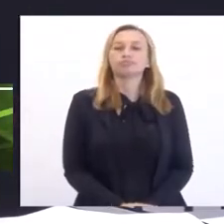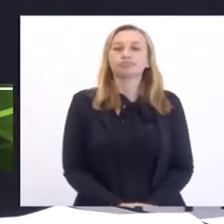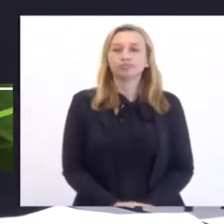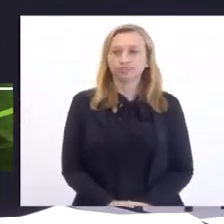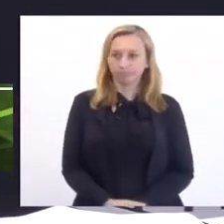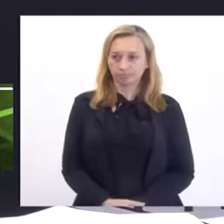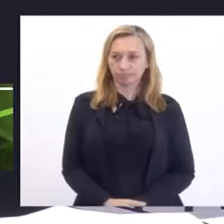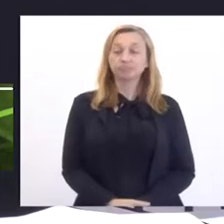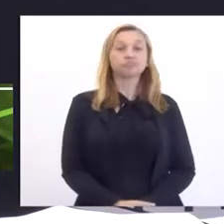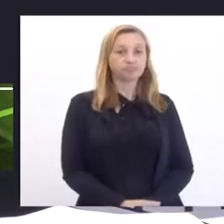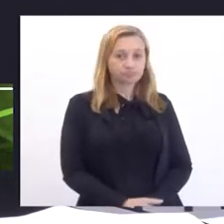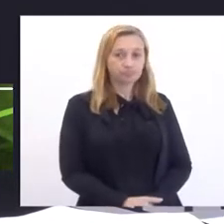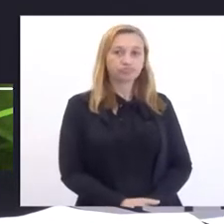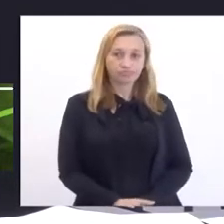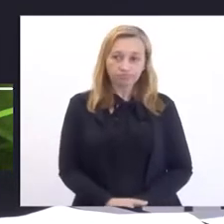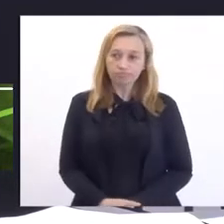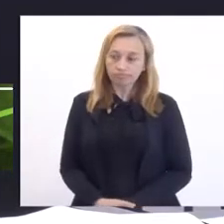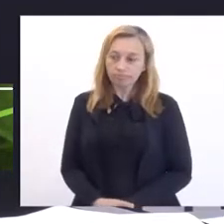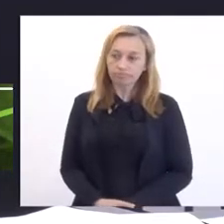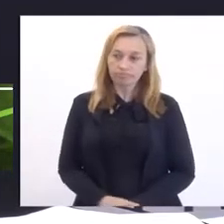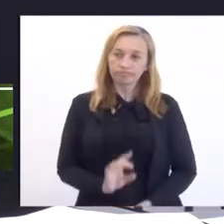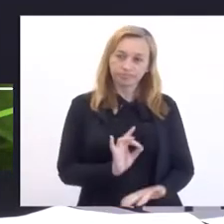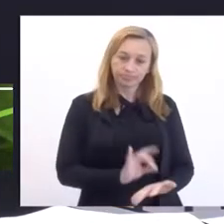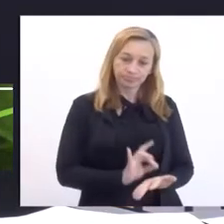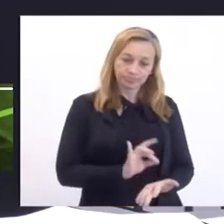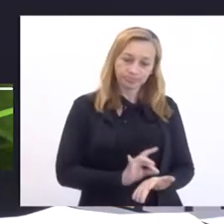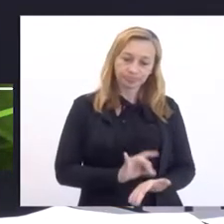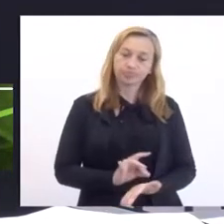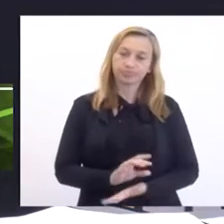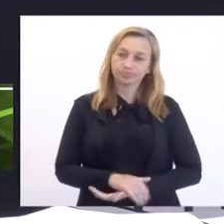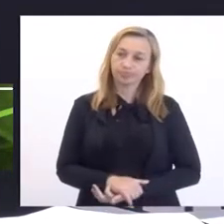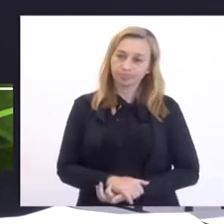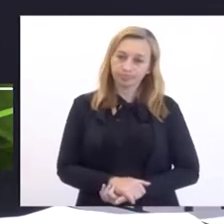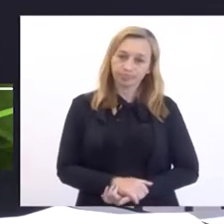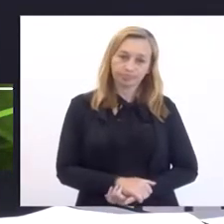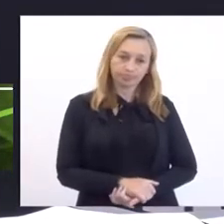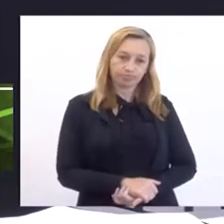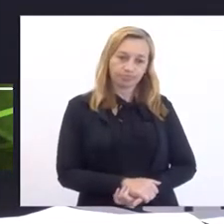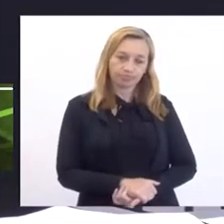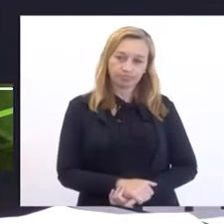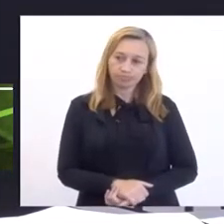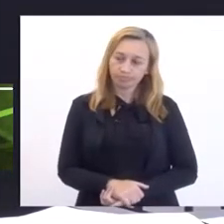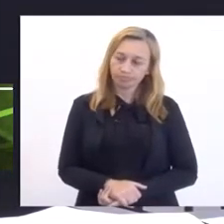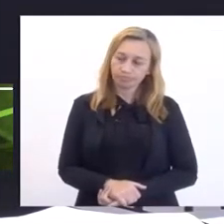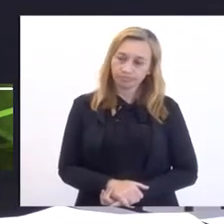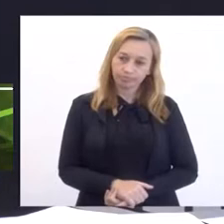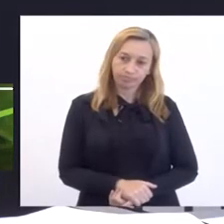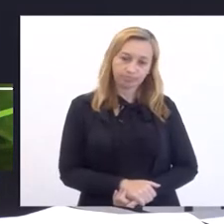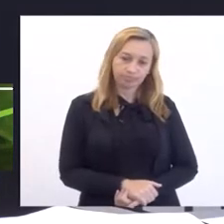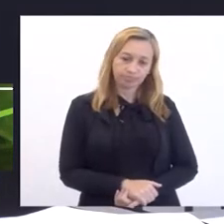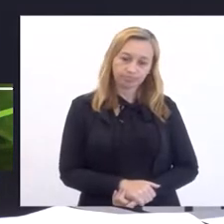esclarecimento. Na verdade, eu acompanhei ele também. O Márcio,